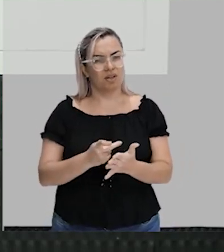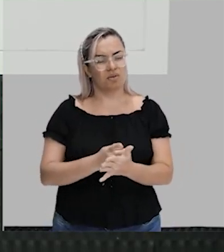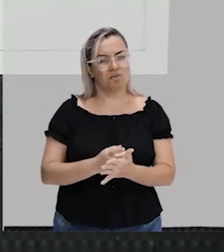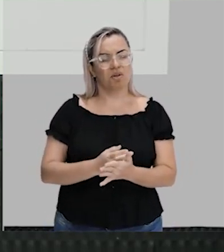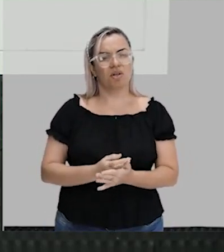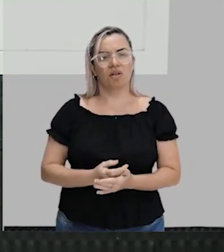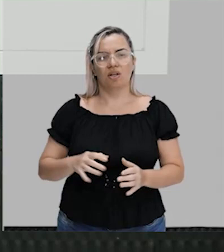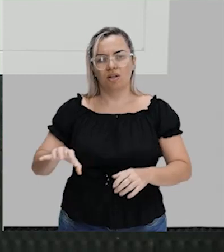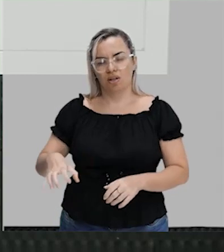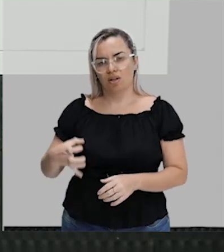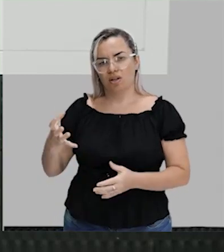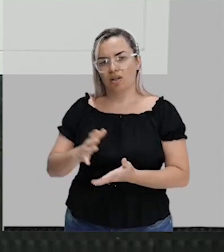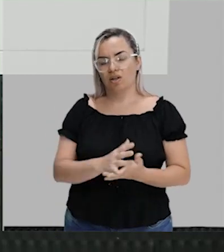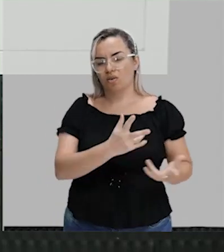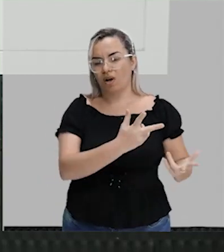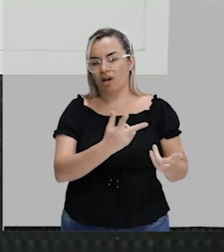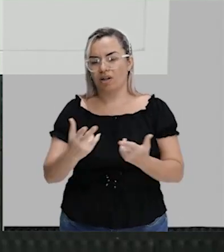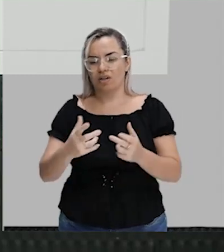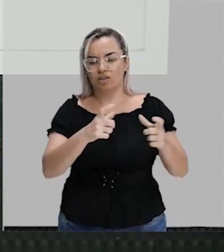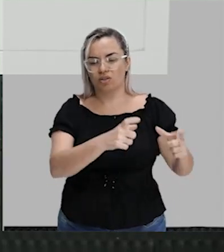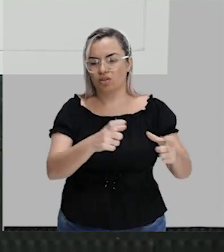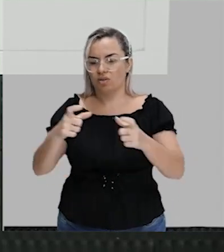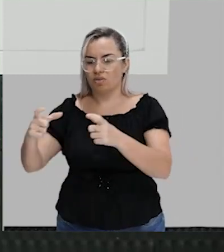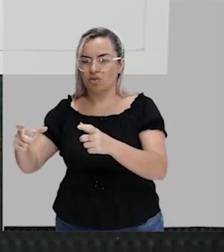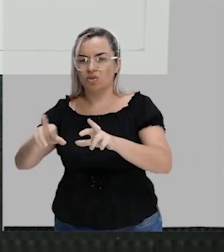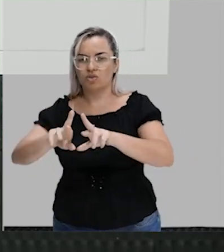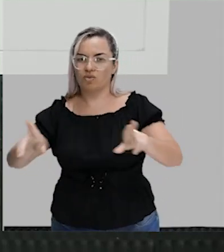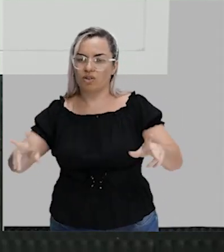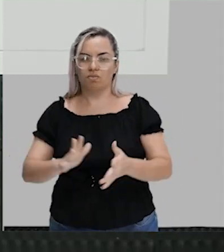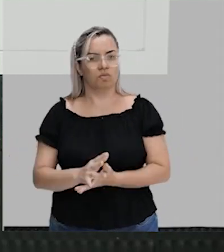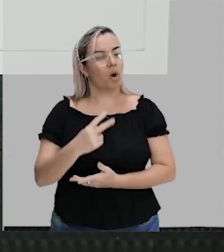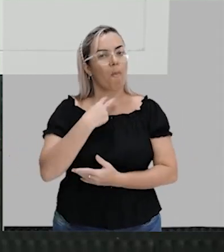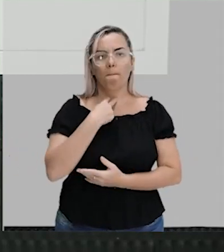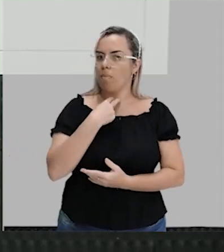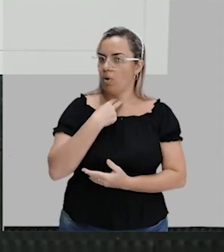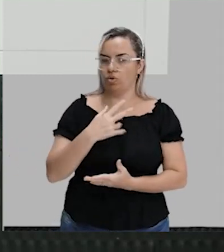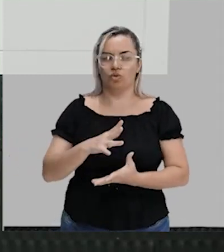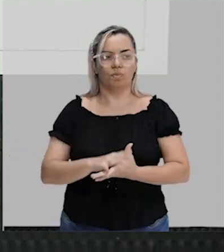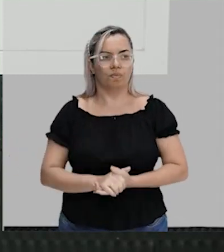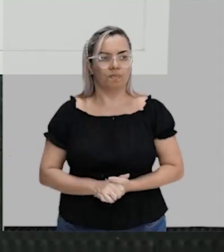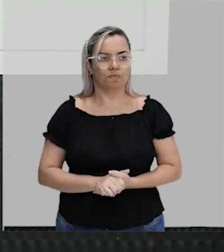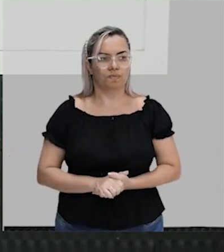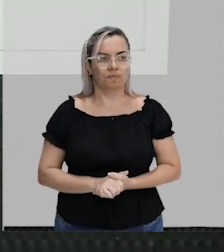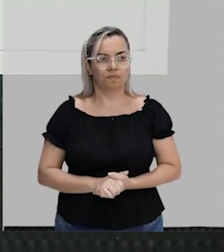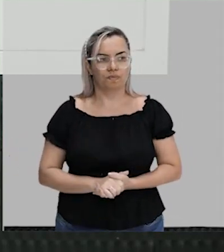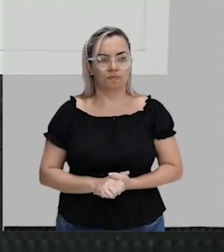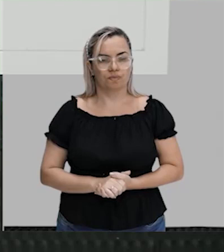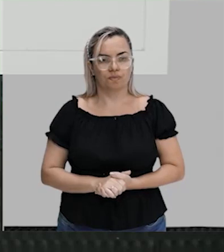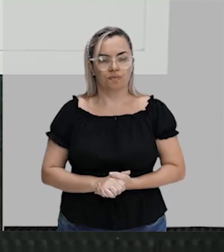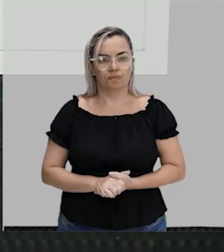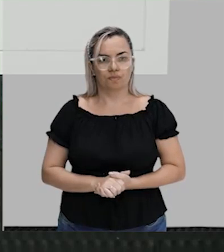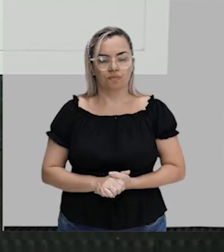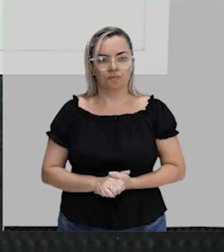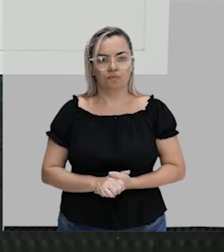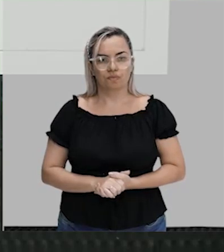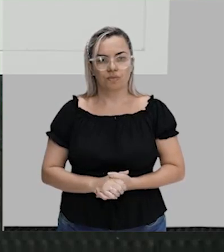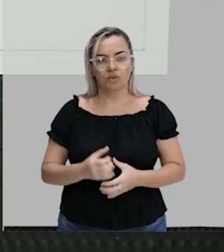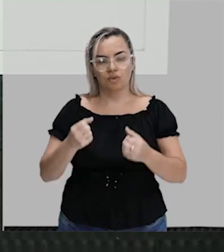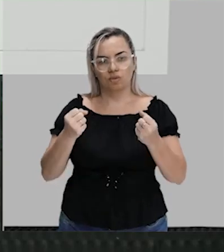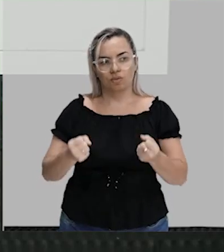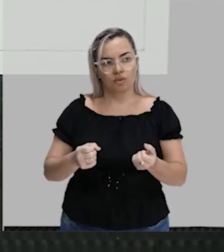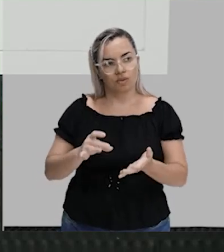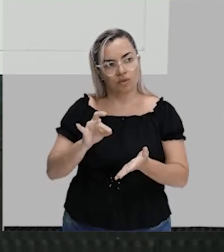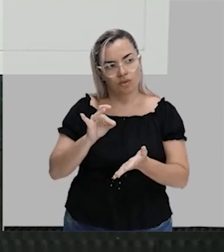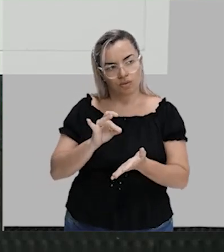a outro que está em outra posição a gente não pode fazer isso então eu posso dizer que x + 1 é igual a